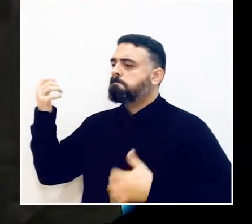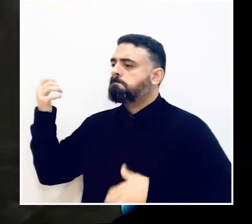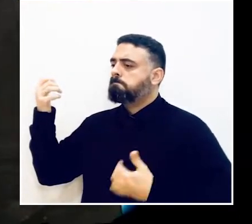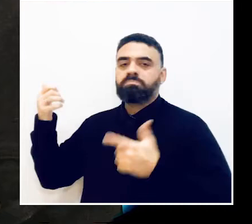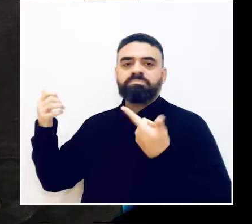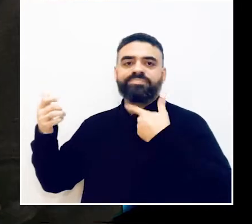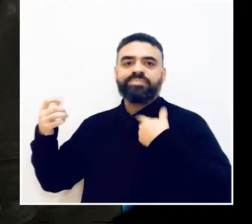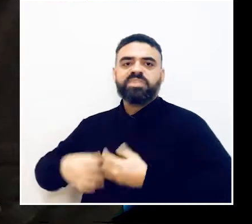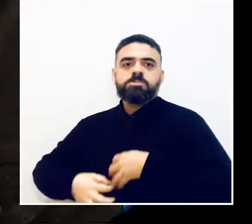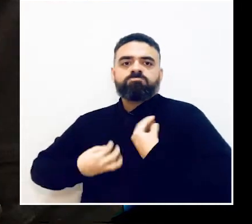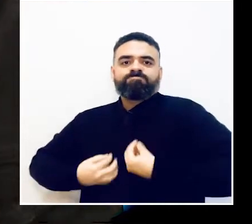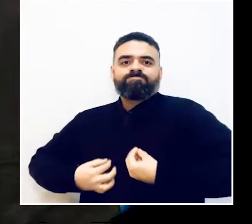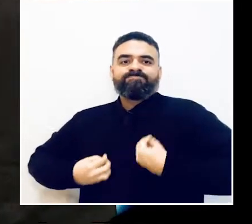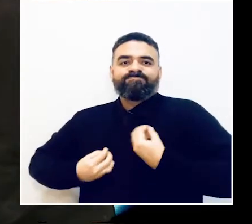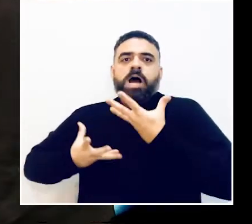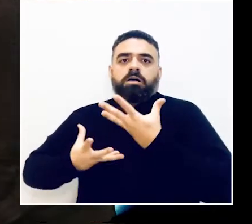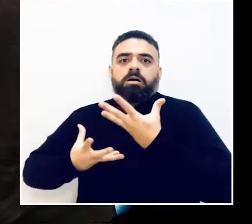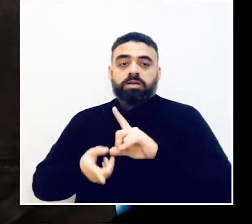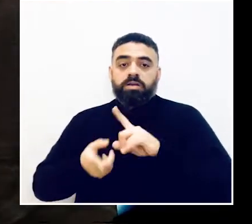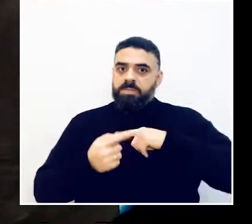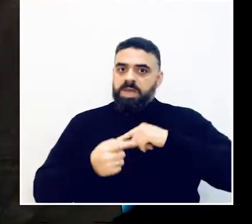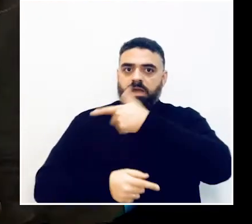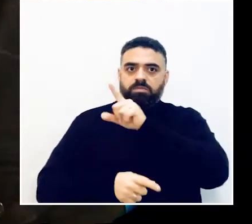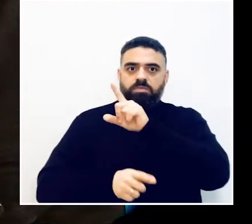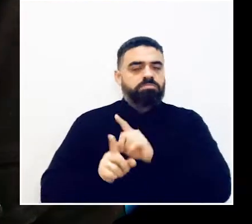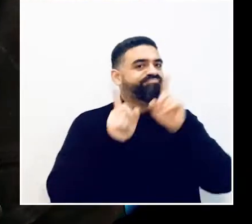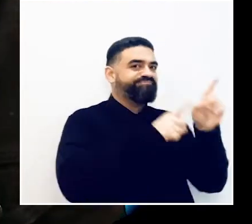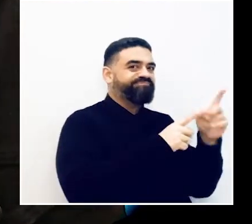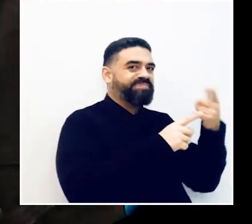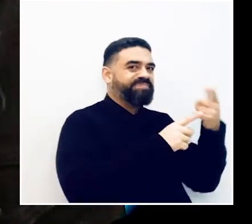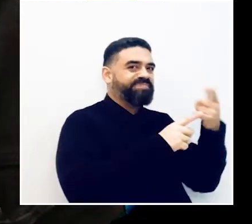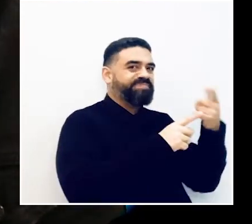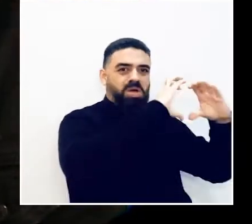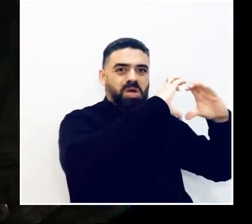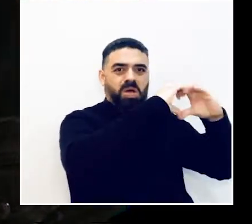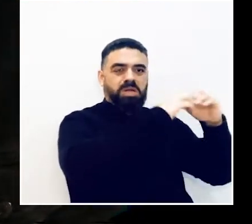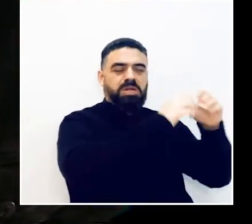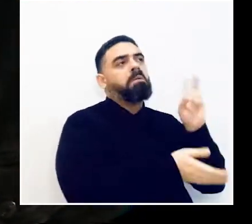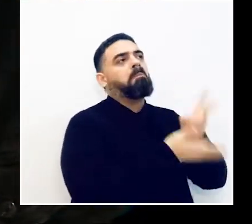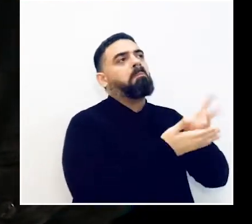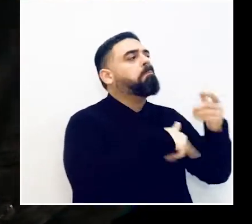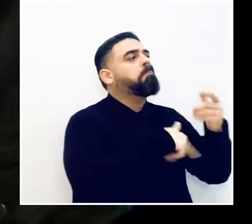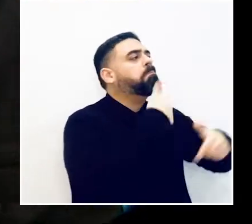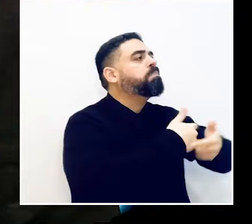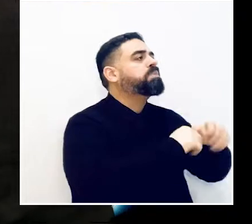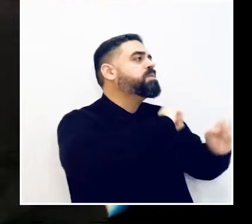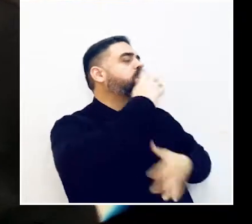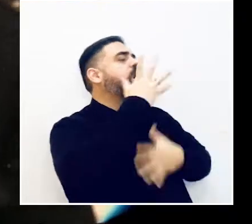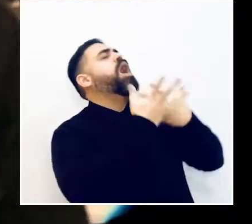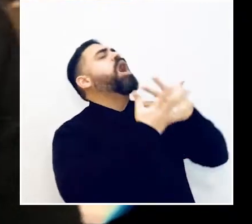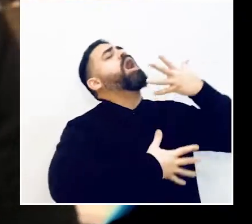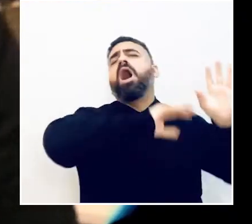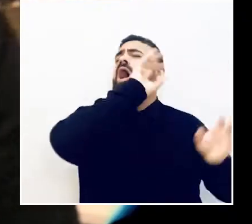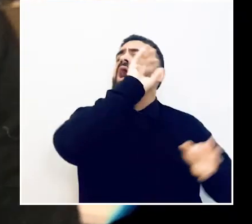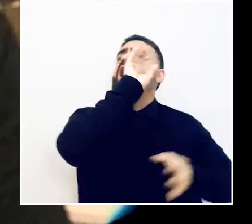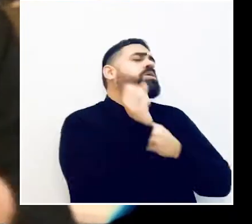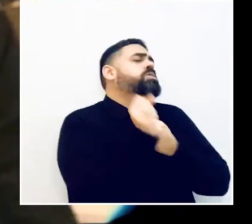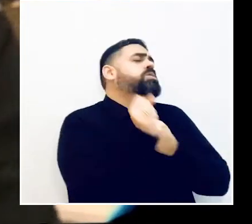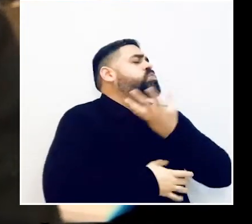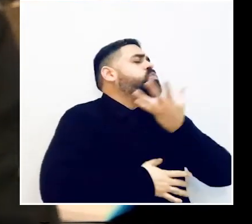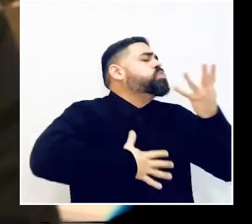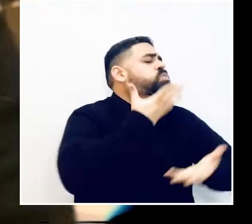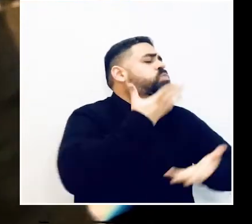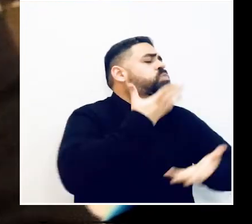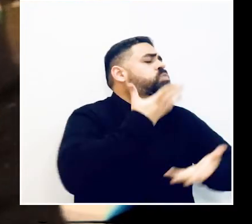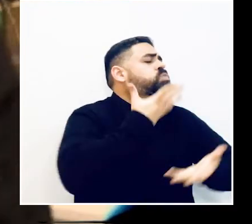ou faz mecanicamente as ações, inclusive disciplinas espirituais. E por outro lado a gente pensa que agir com o coração sempre